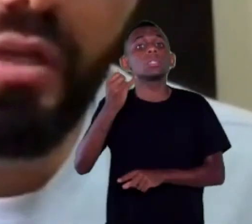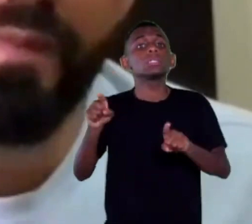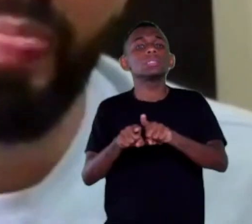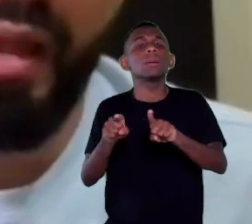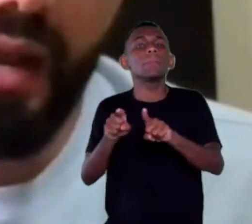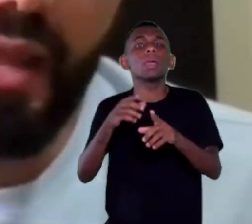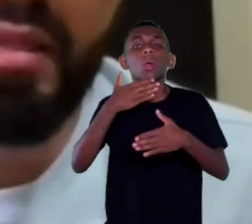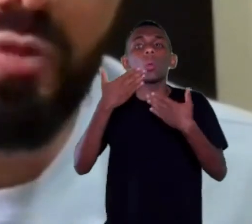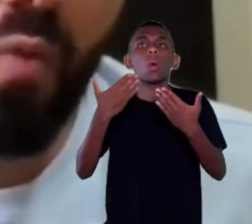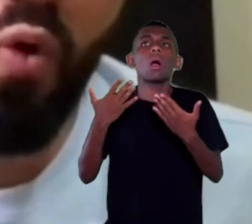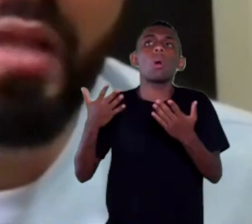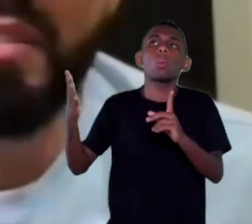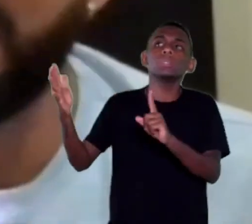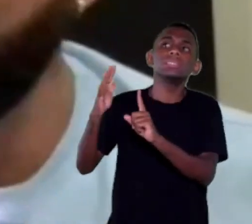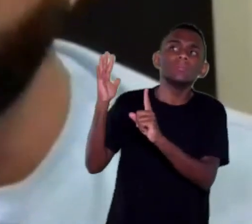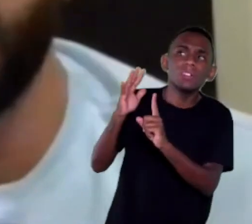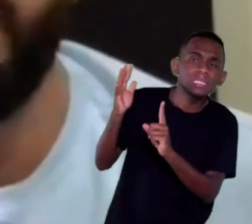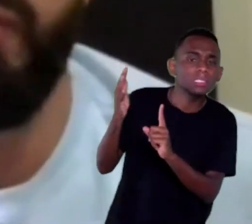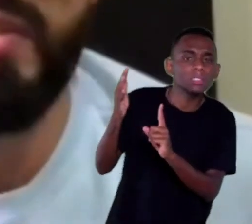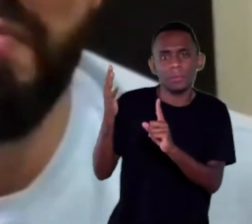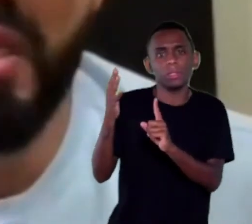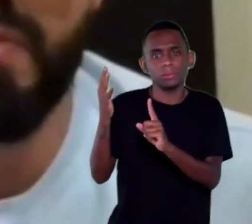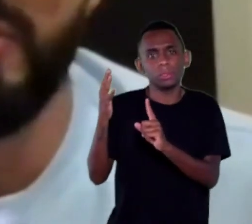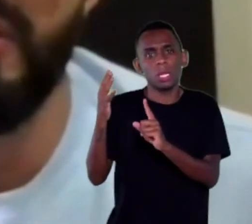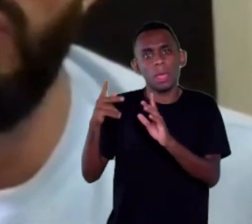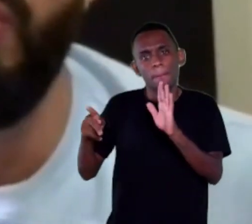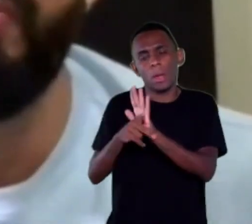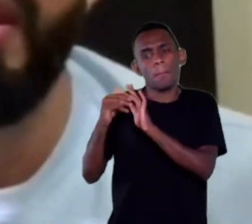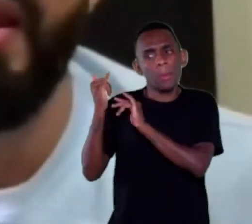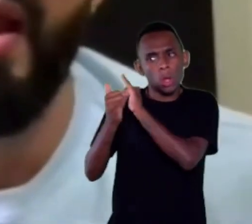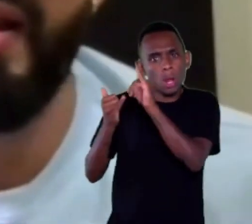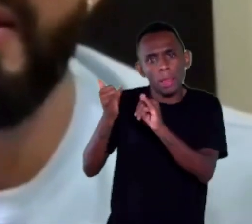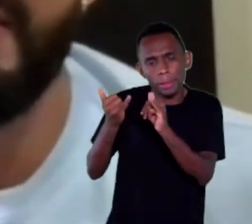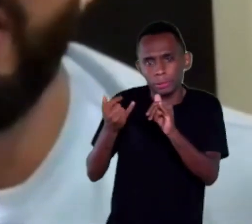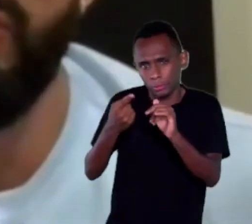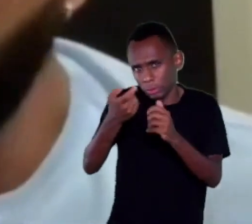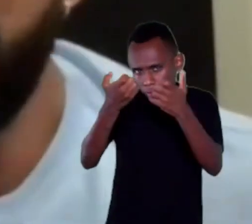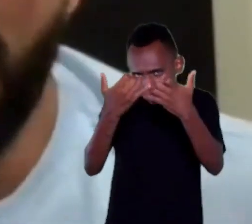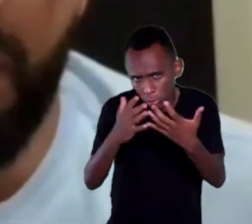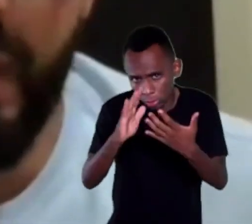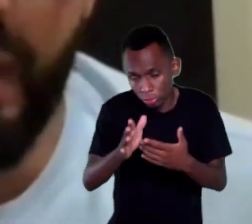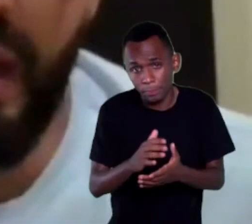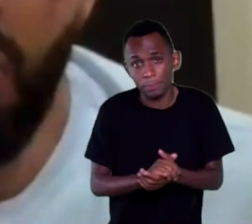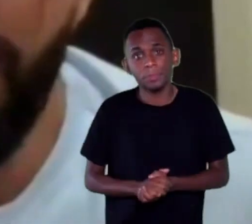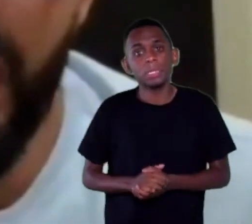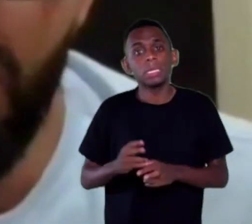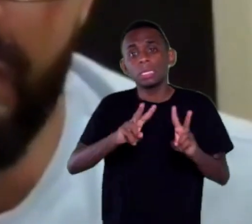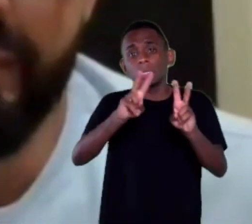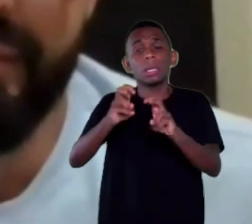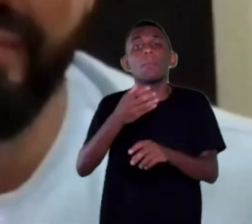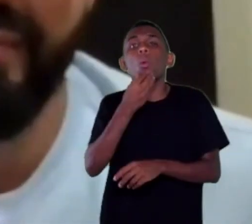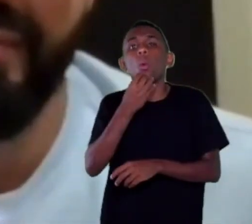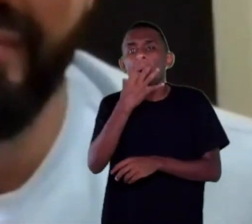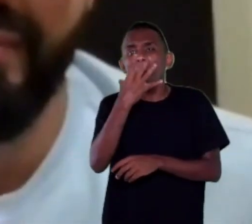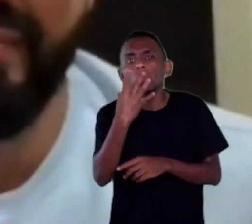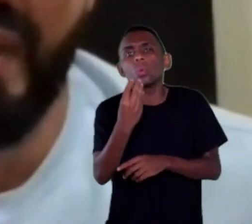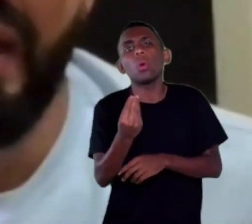influência de lendas como essas. Por exemplo, você mesmo citou a questão do lobisomem. Ele é europeu,